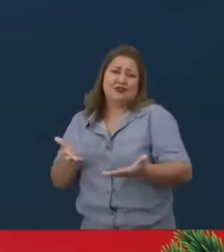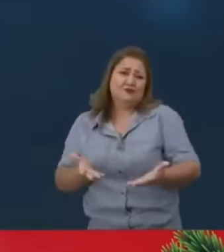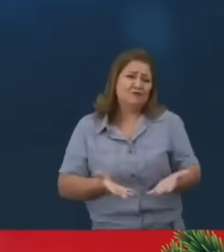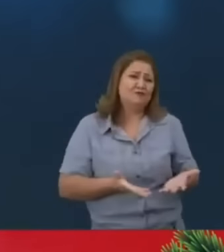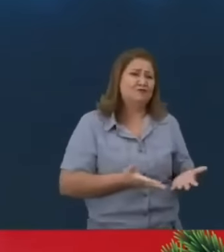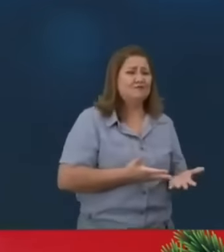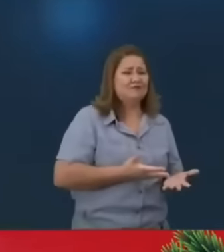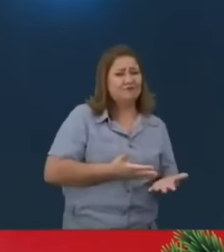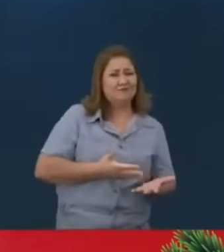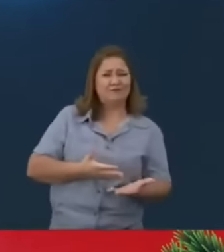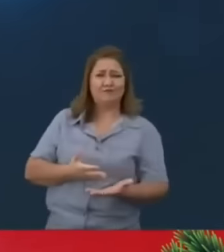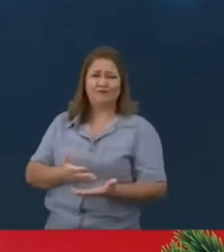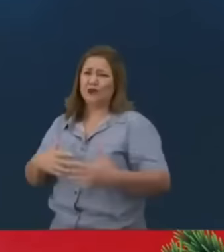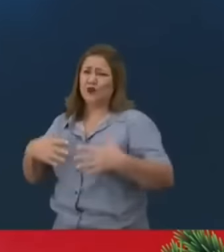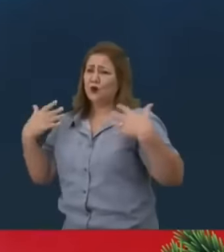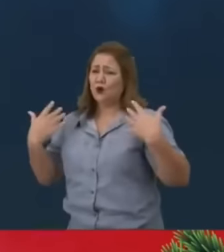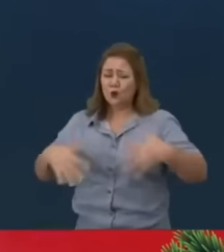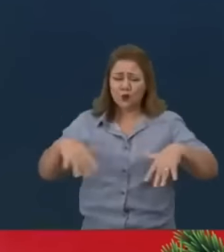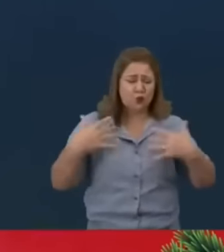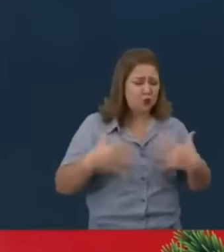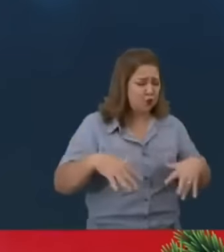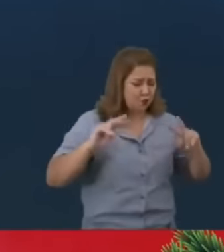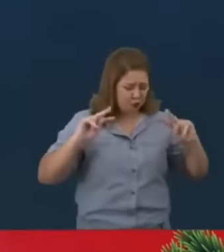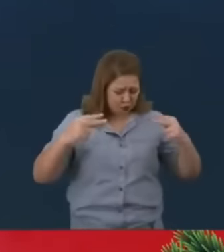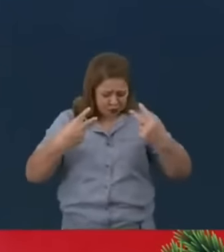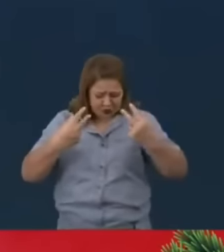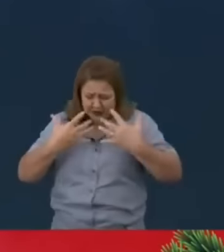E nesse desespero em que eu me vejo,